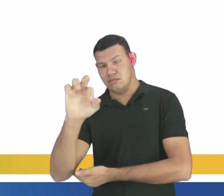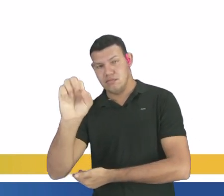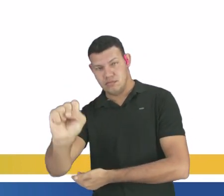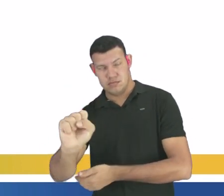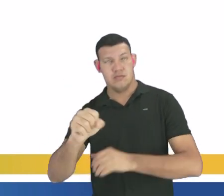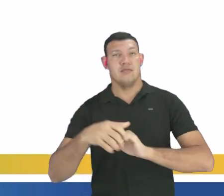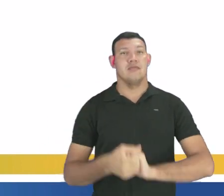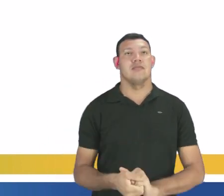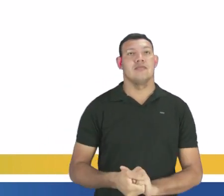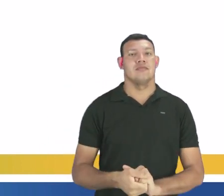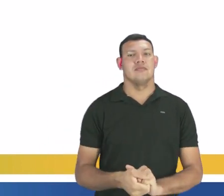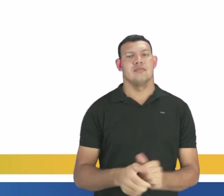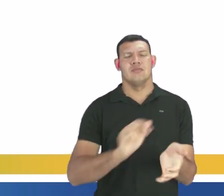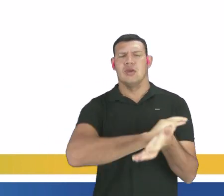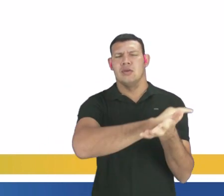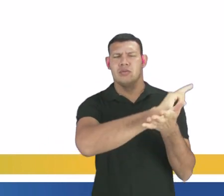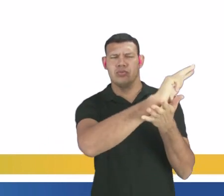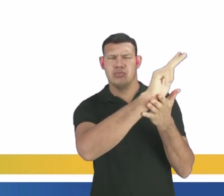Multiplicidade de uma raiz.